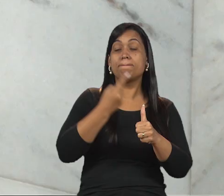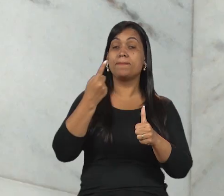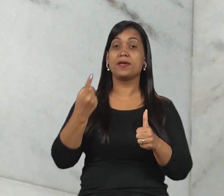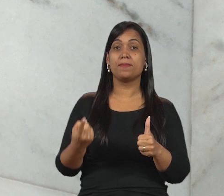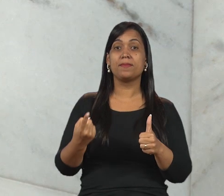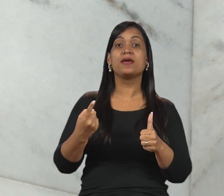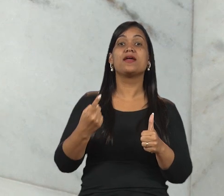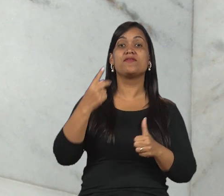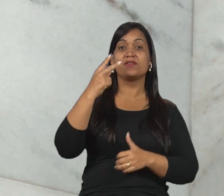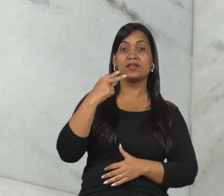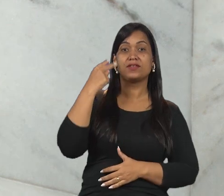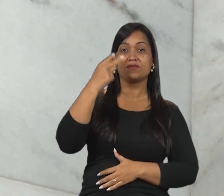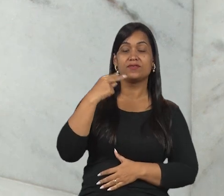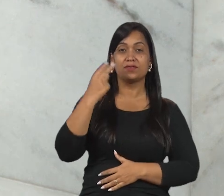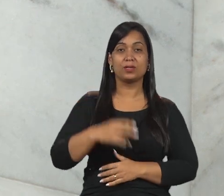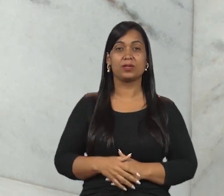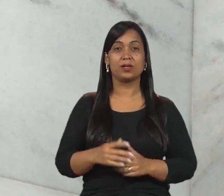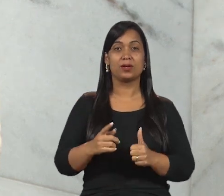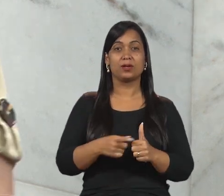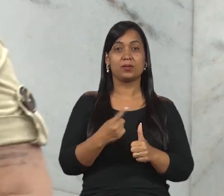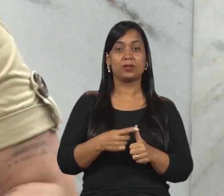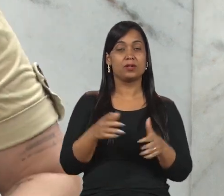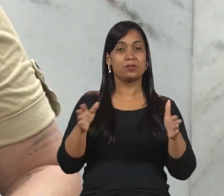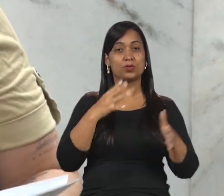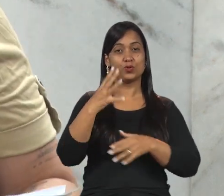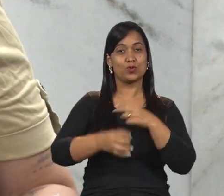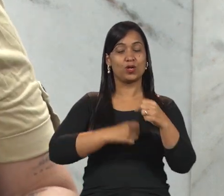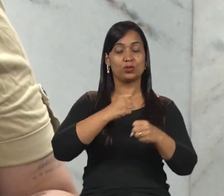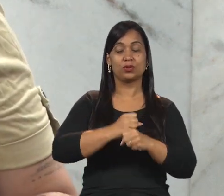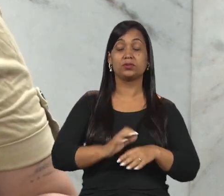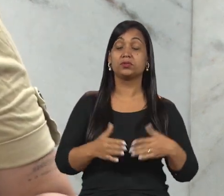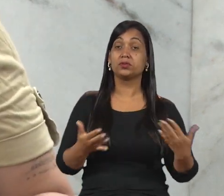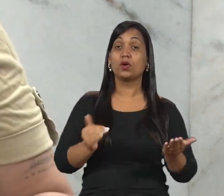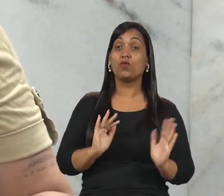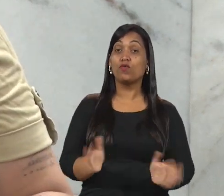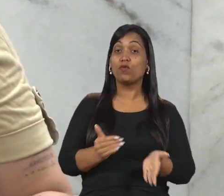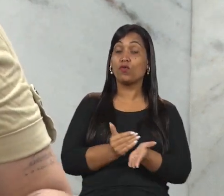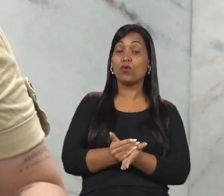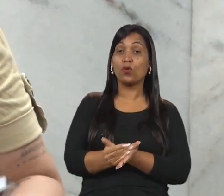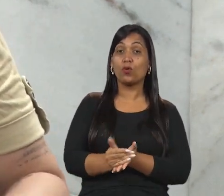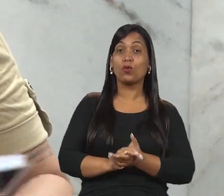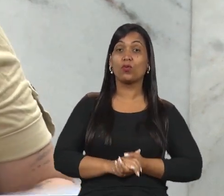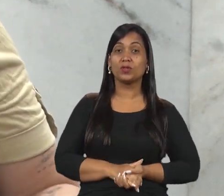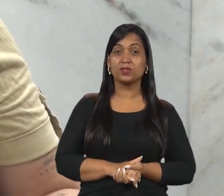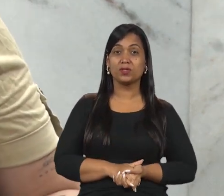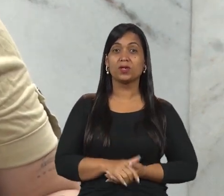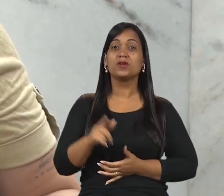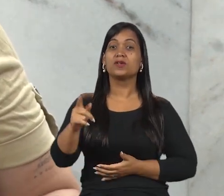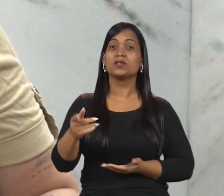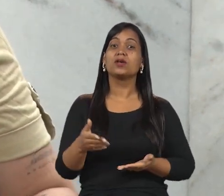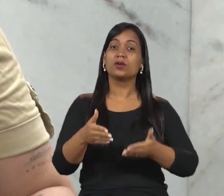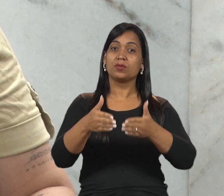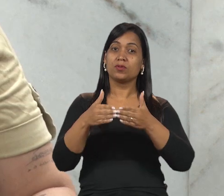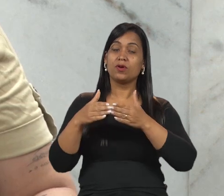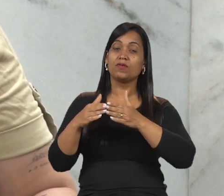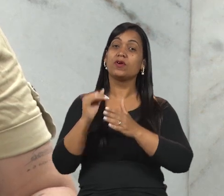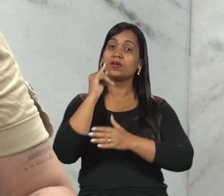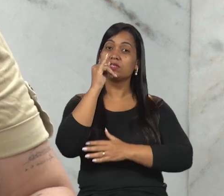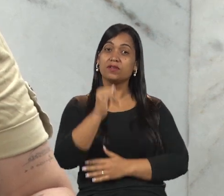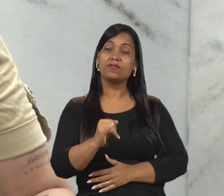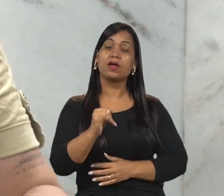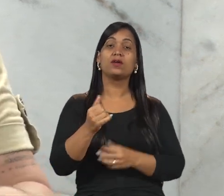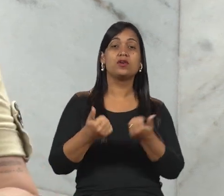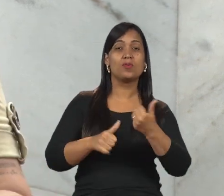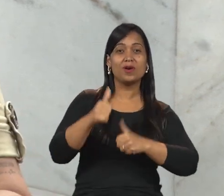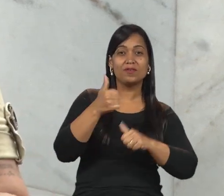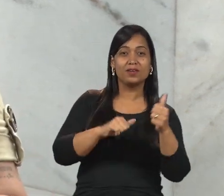sua primeira legislatura, no seu primeiro mandato. Então nós já vamos começar, vereador, eu peço que você se apresente e já faça um